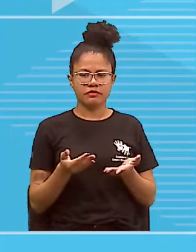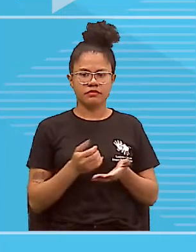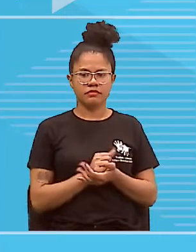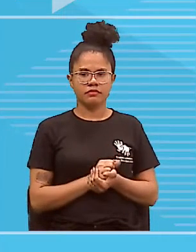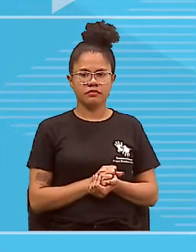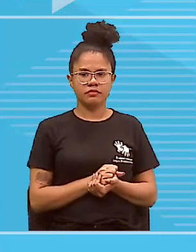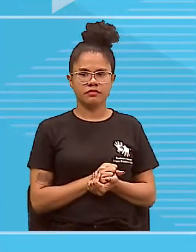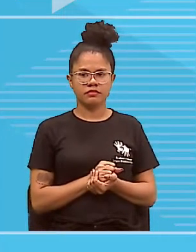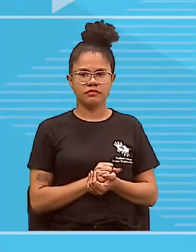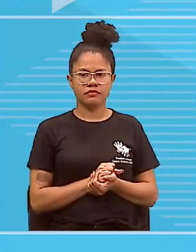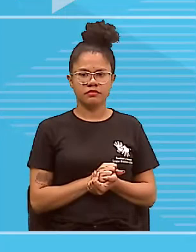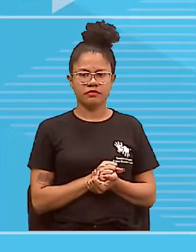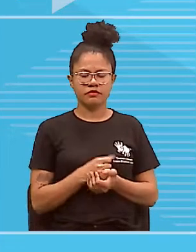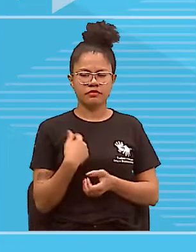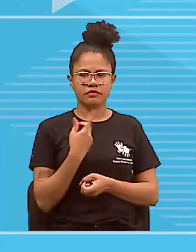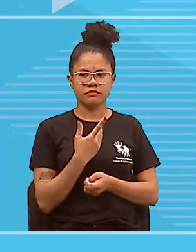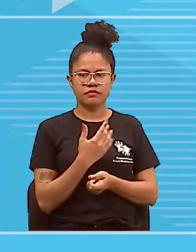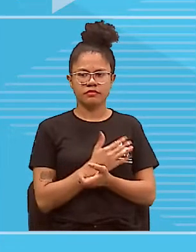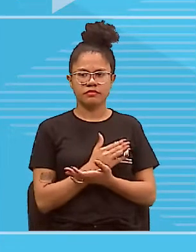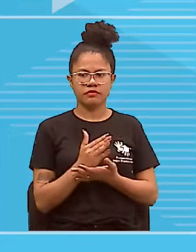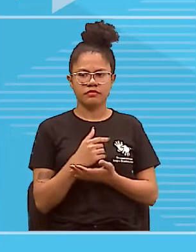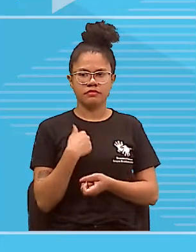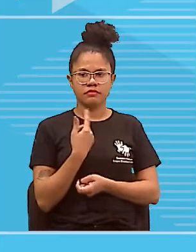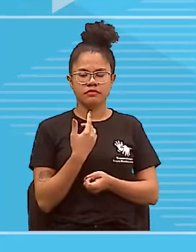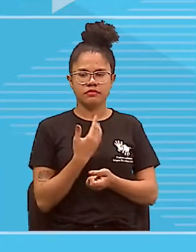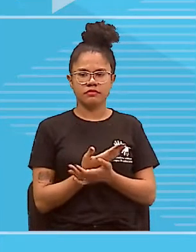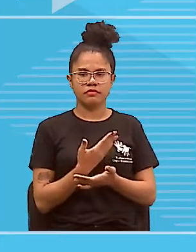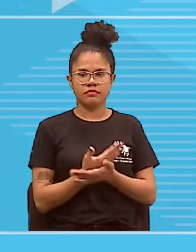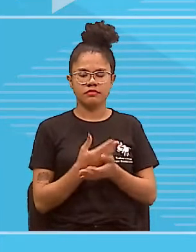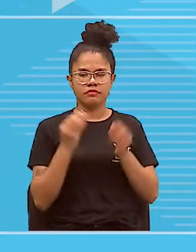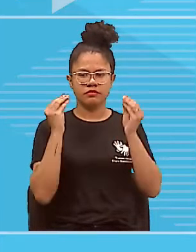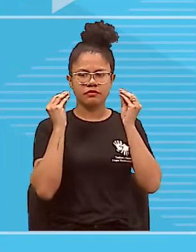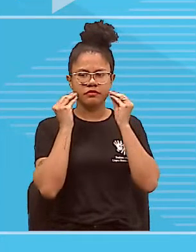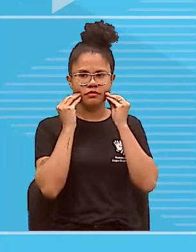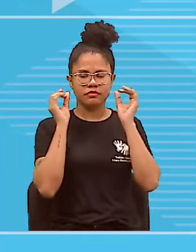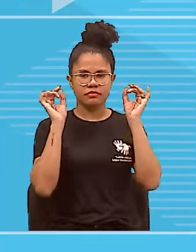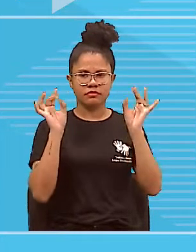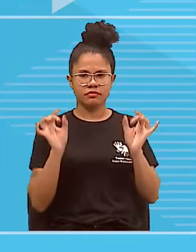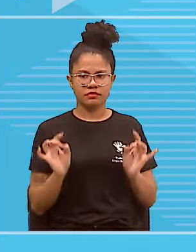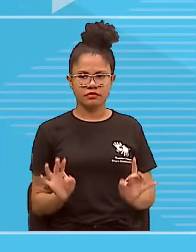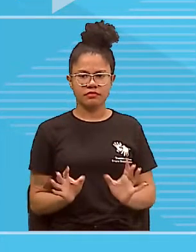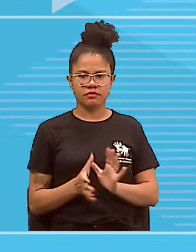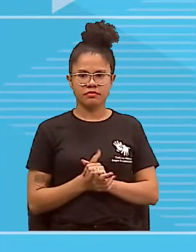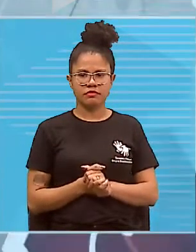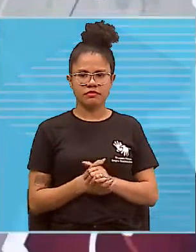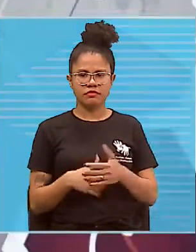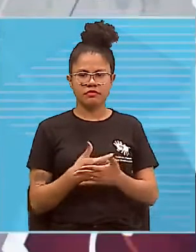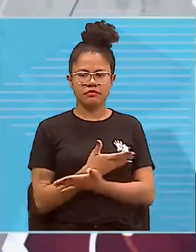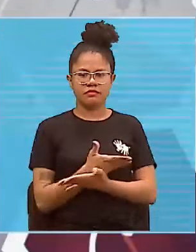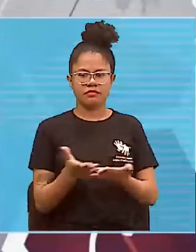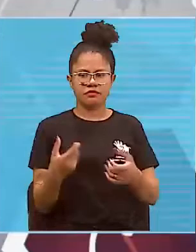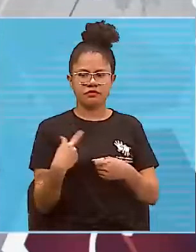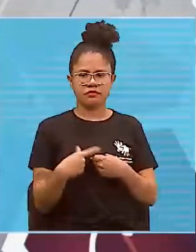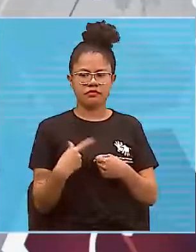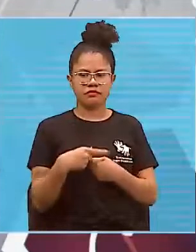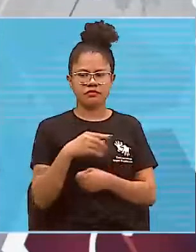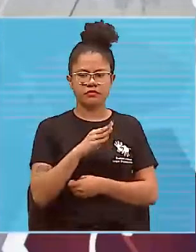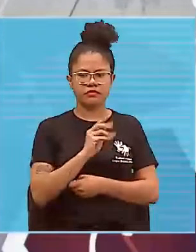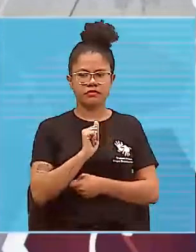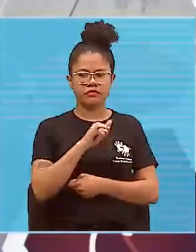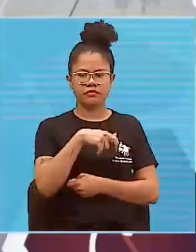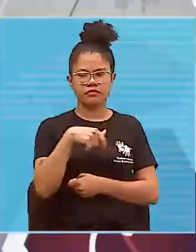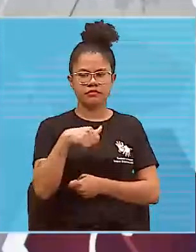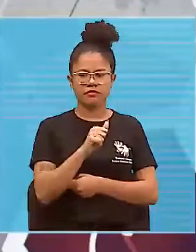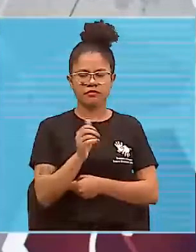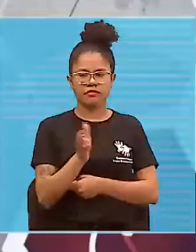começar a nossa aula mandar aquele abraço dar aquele beijo especial para galerinha de Baixa Grande do Ribeiro que nos